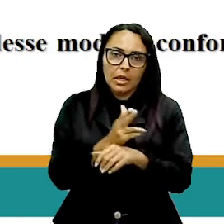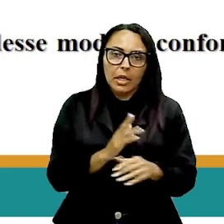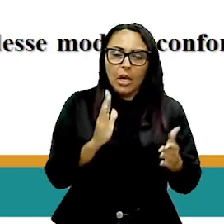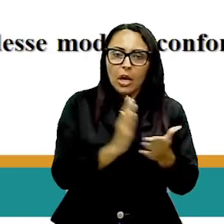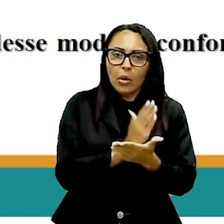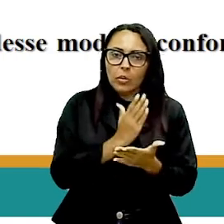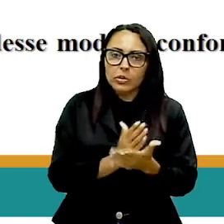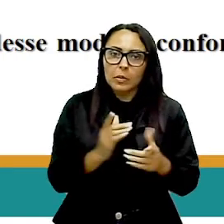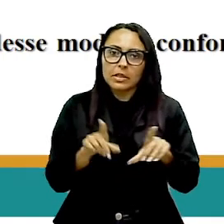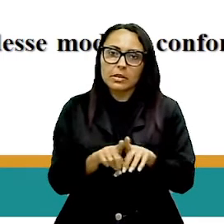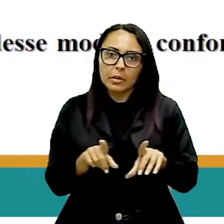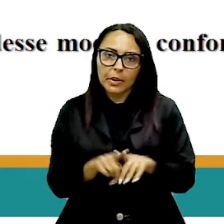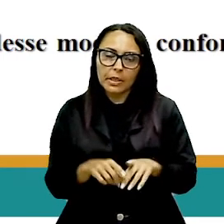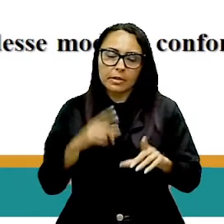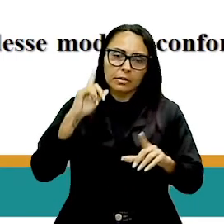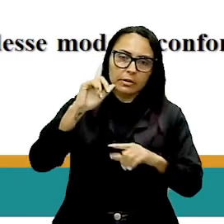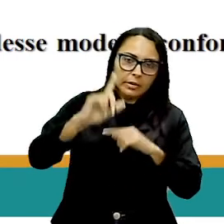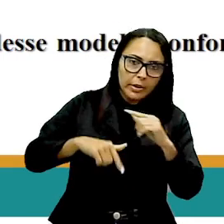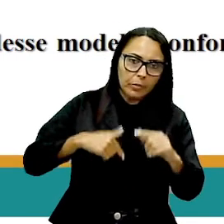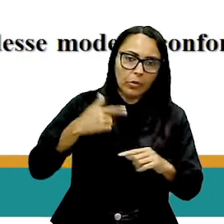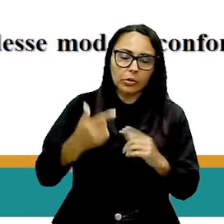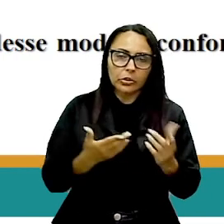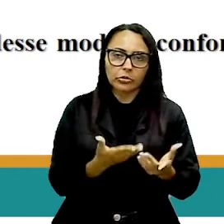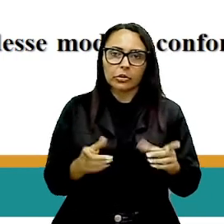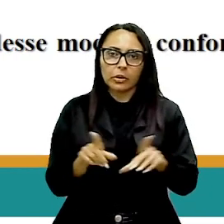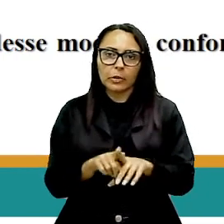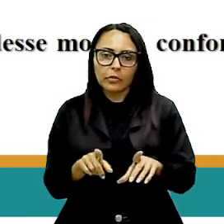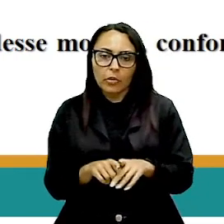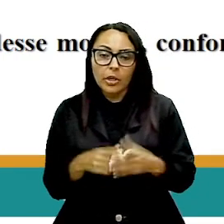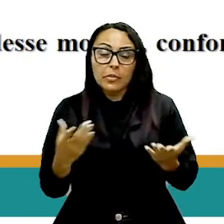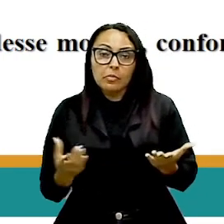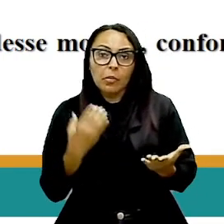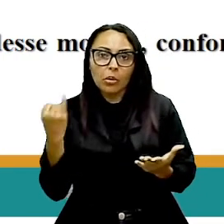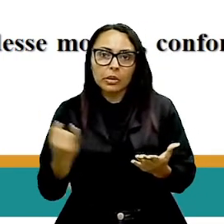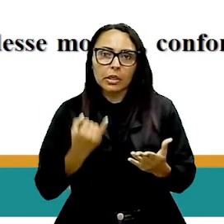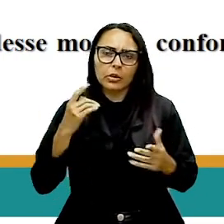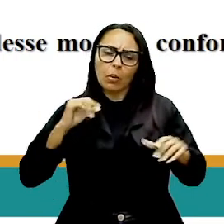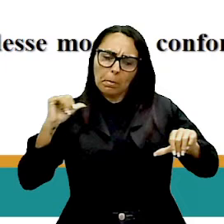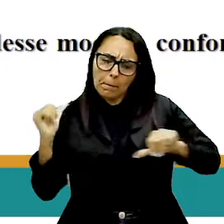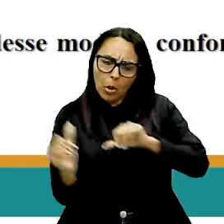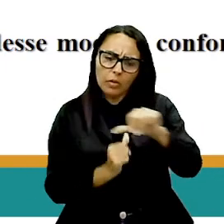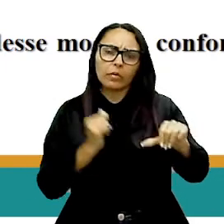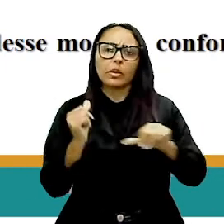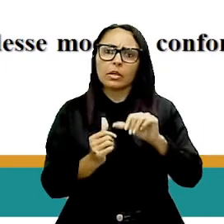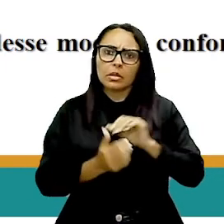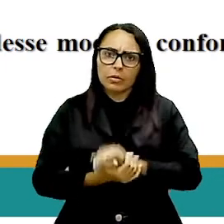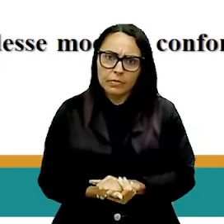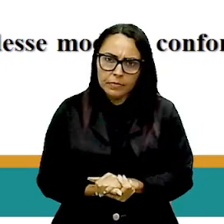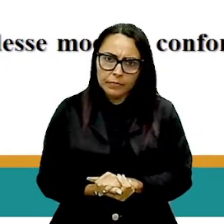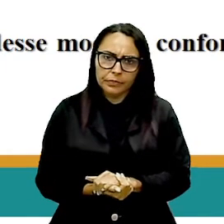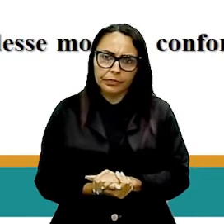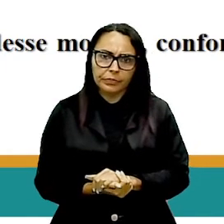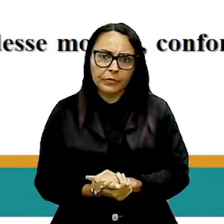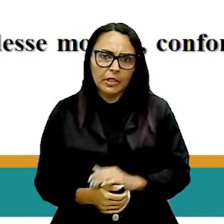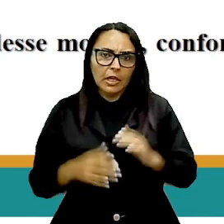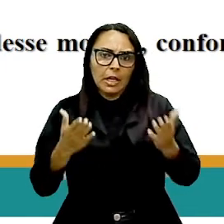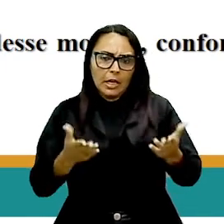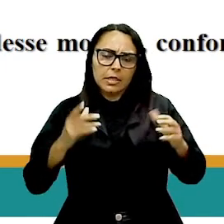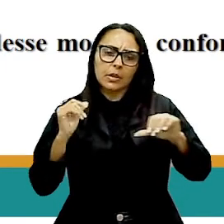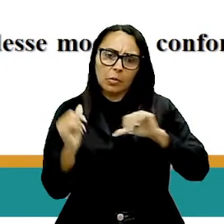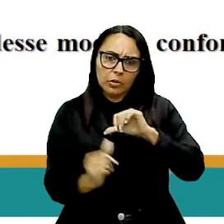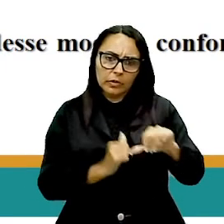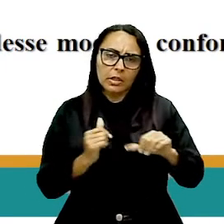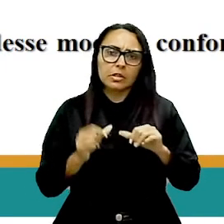algumas espécies. Depois, foi necessário uma alteração. E essa alteração